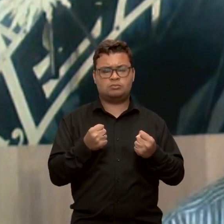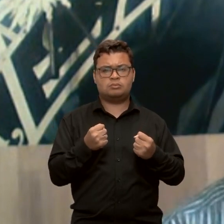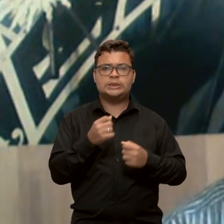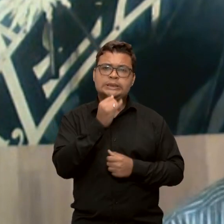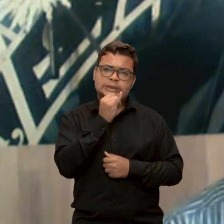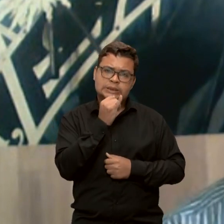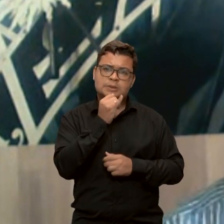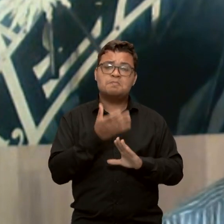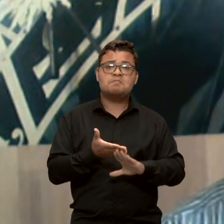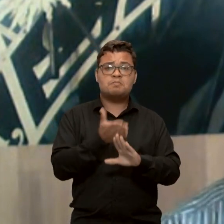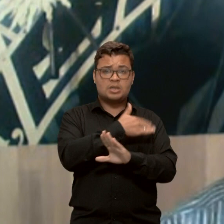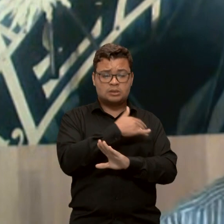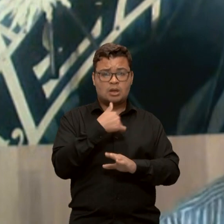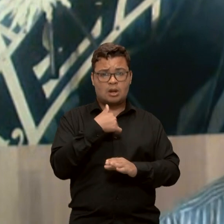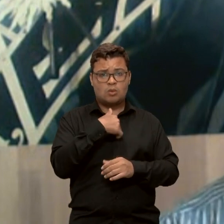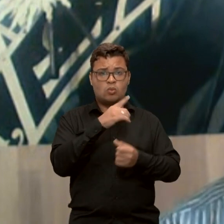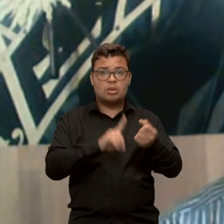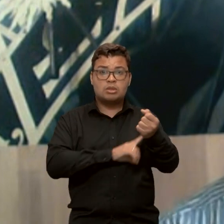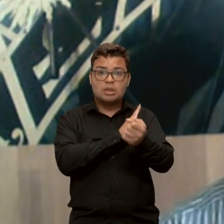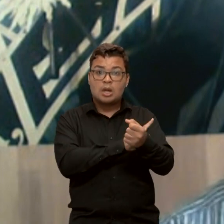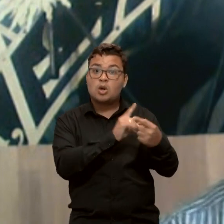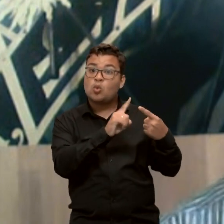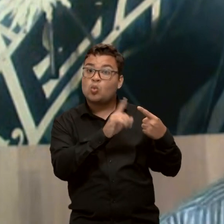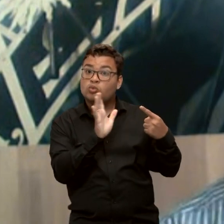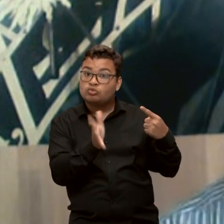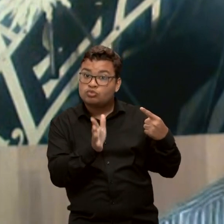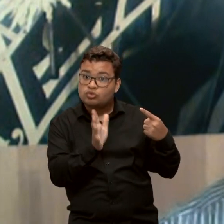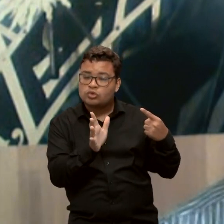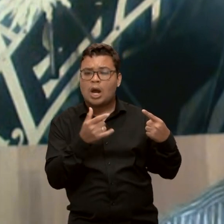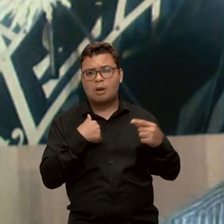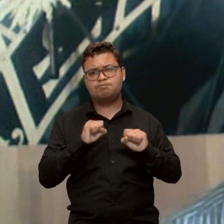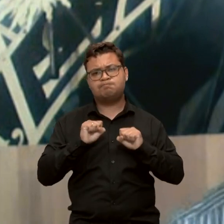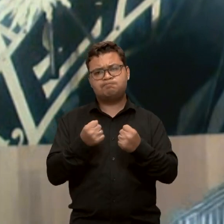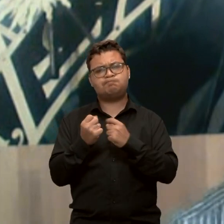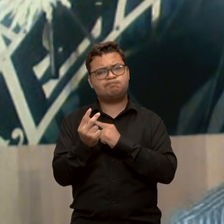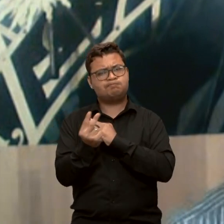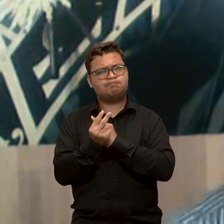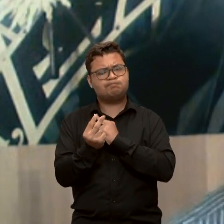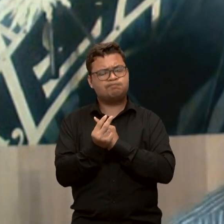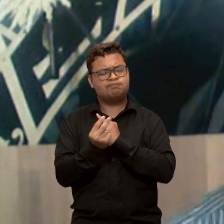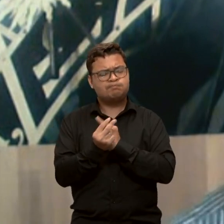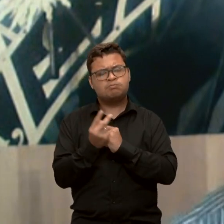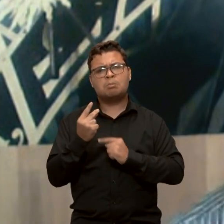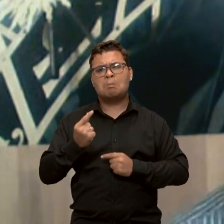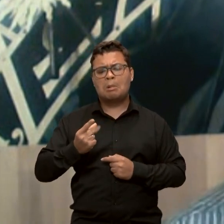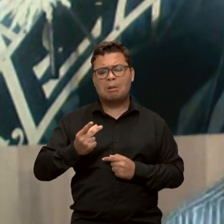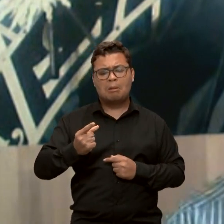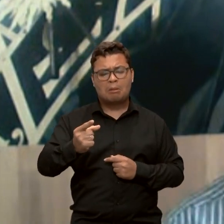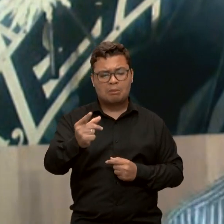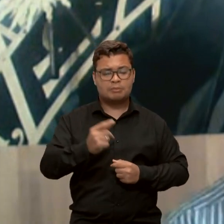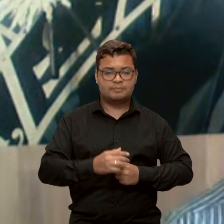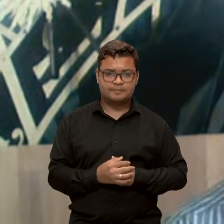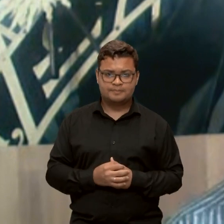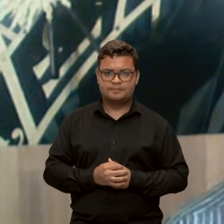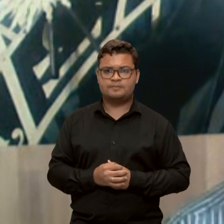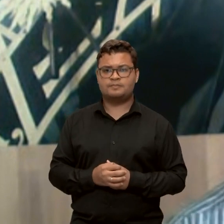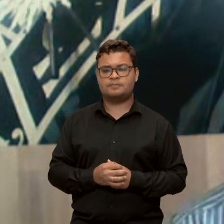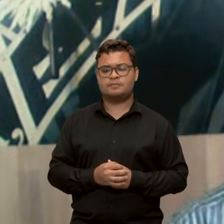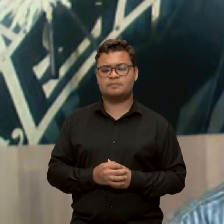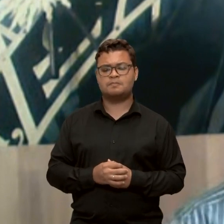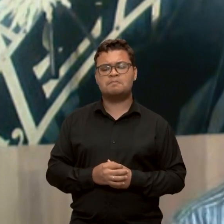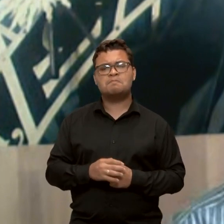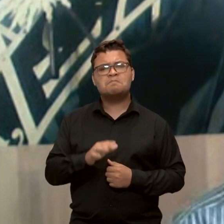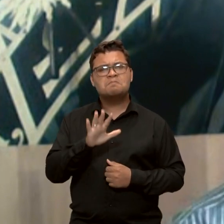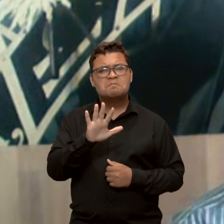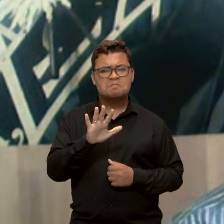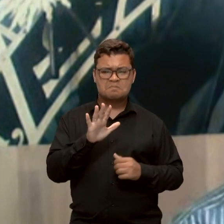muito interessante, porque a gente entende que a maioria das pessoas, a imensa maioria das pessoas, tem